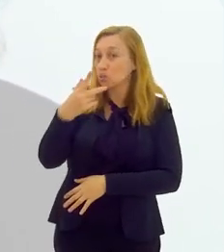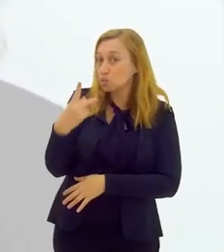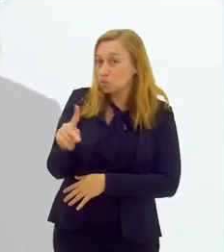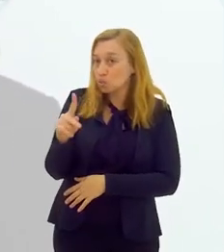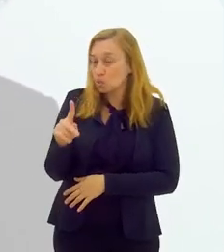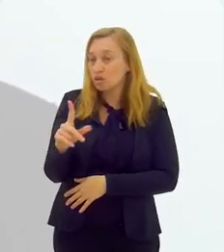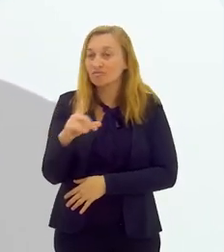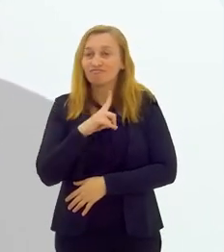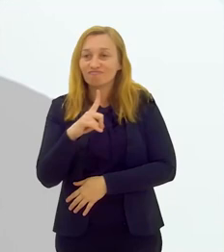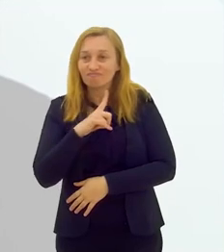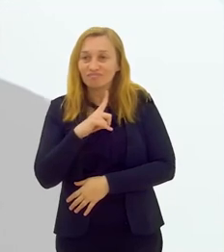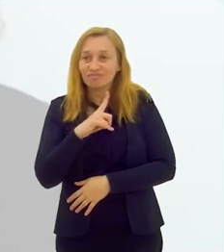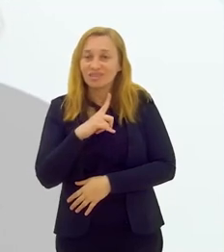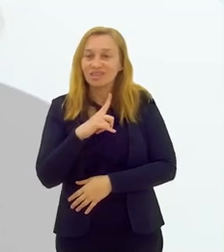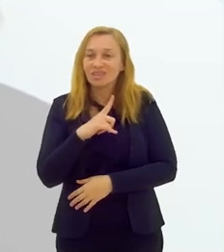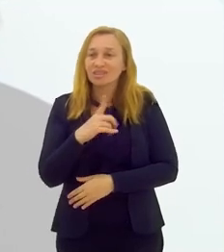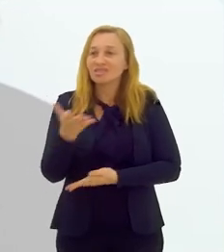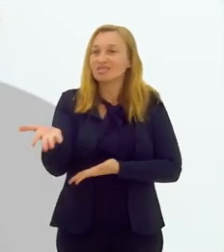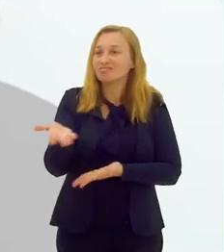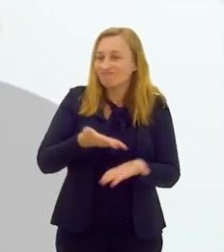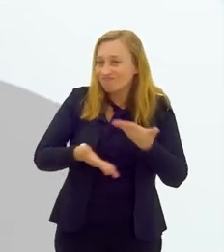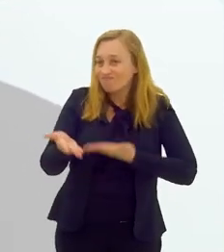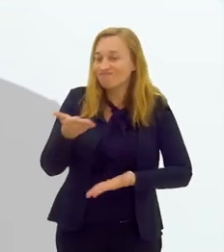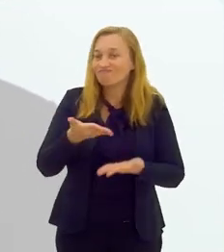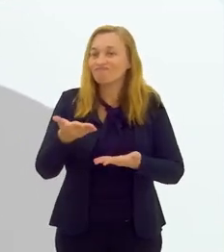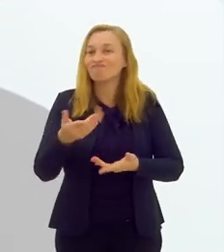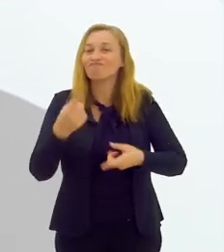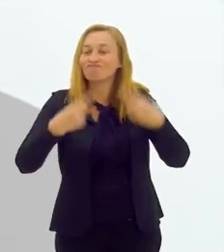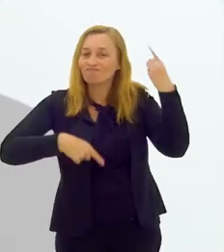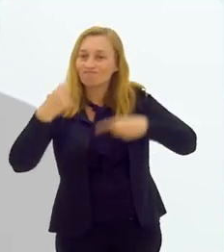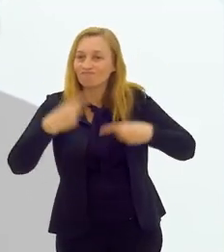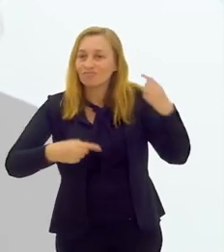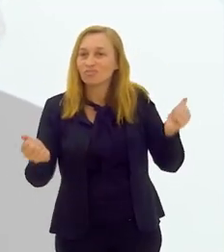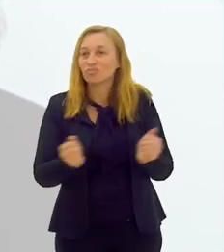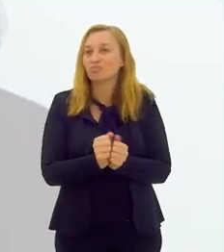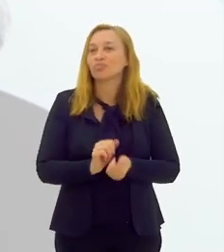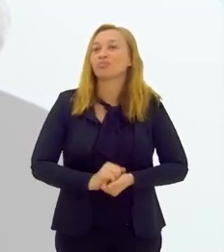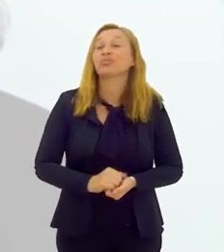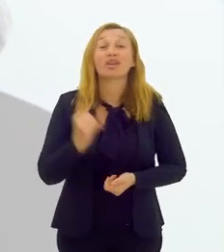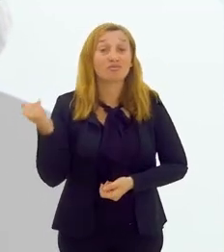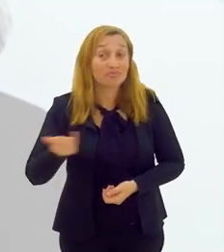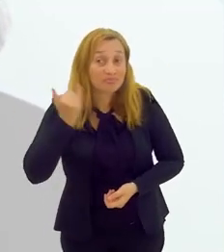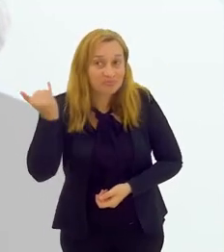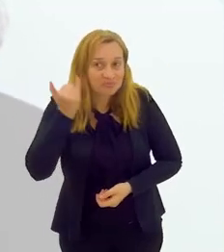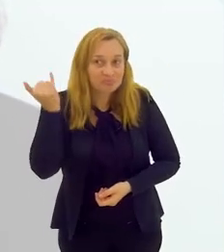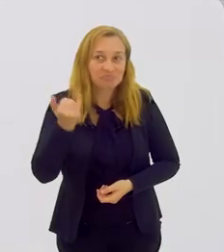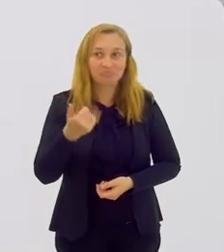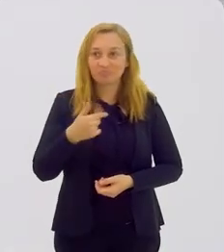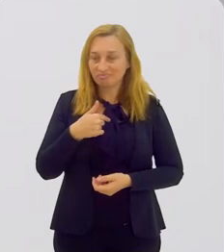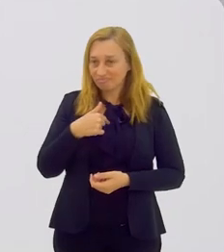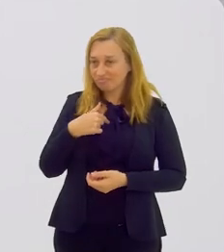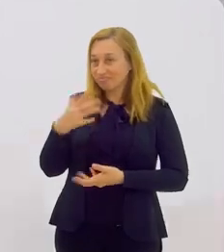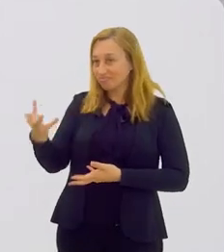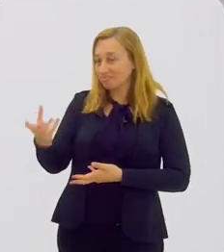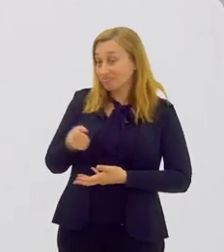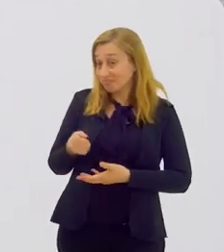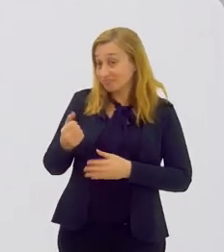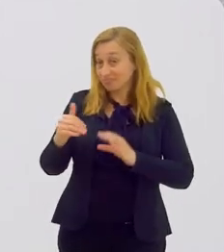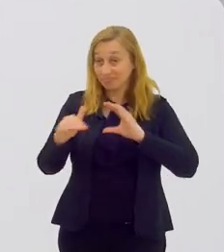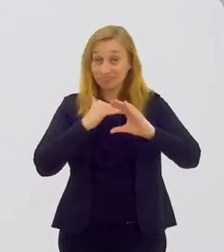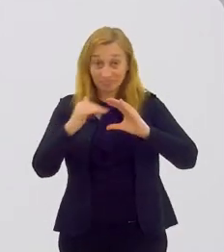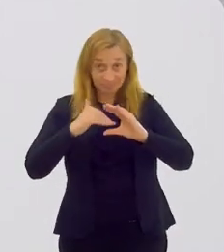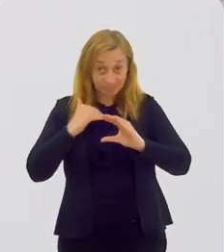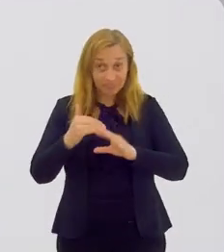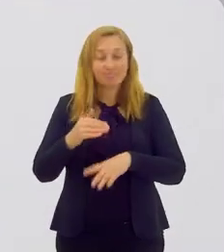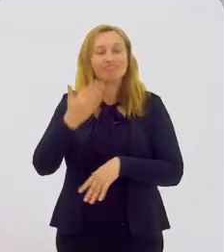importância, na sua opinião, de ter esse assento garantido, né, e participar desses debates e discussões? Super importante. Eu sou a pessoa que